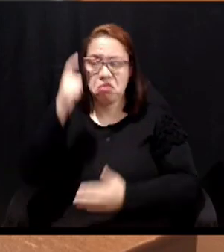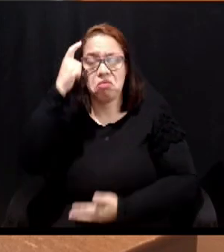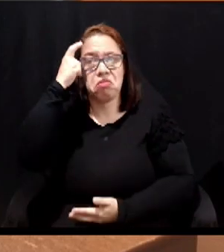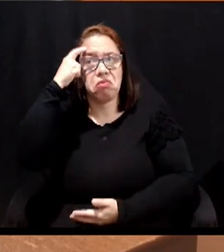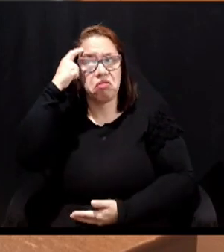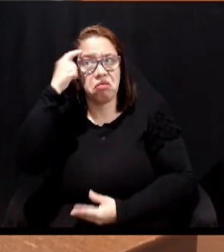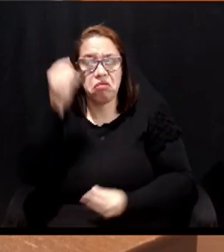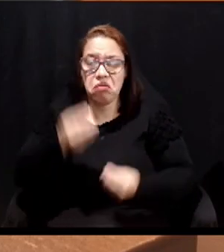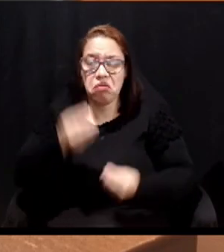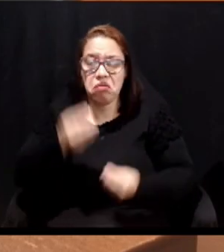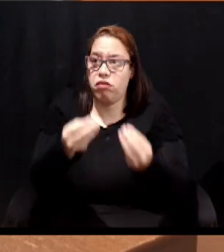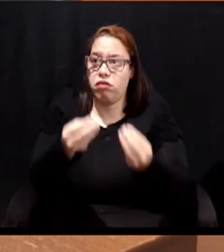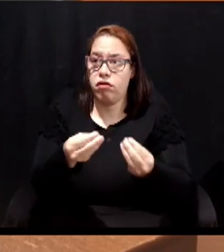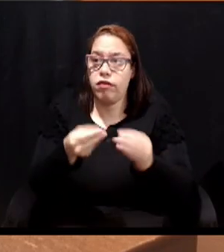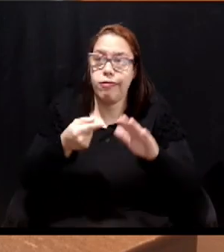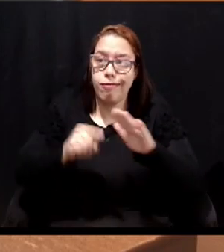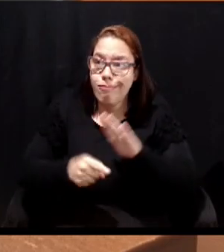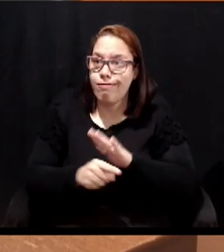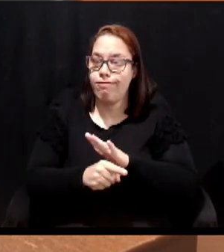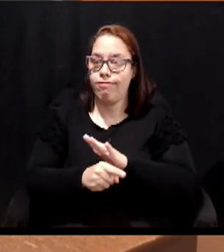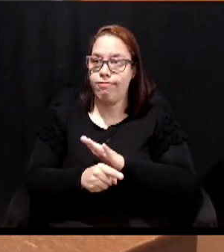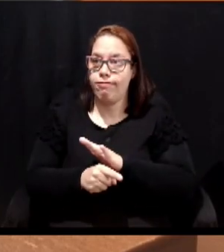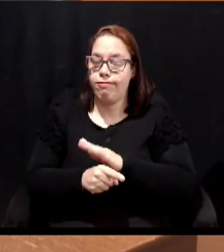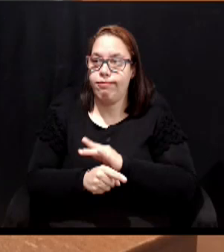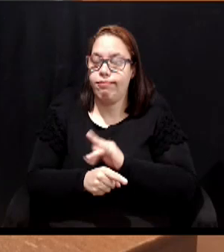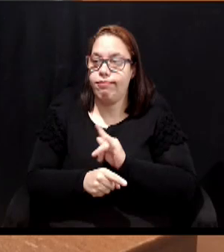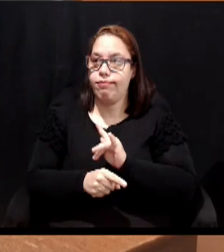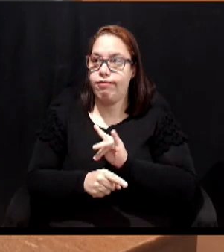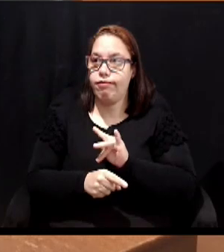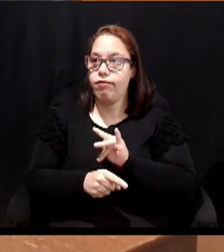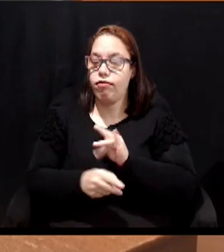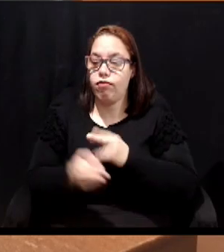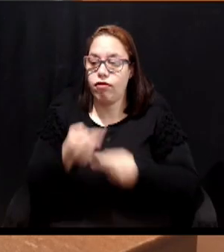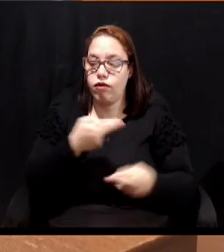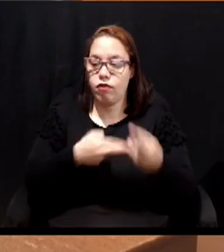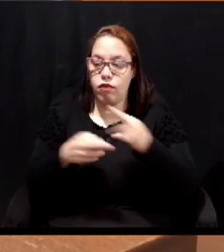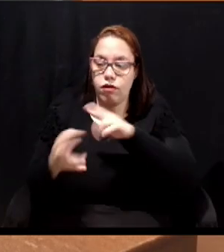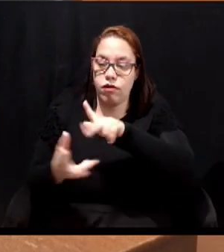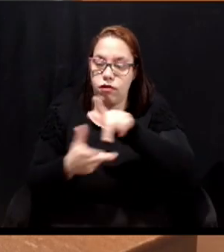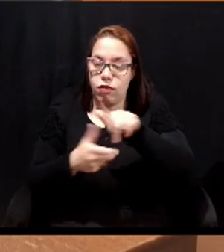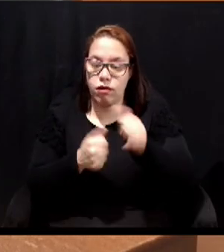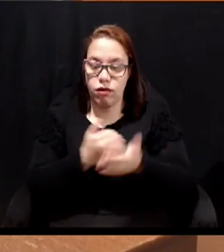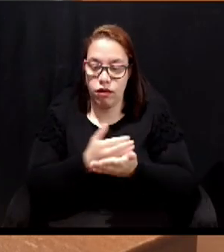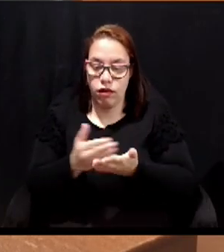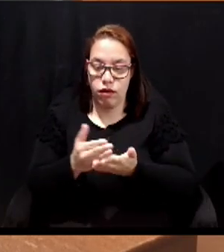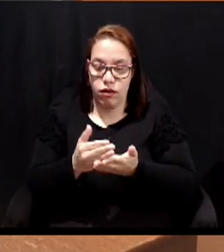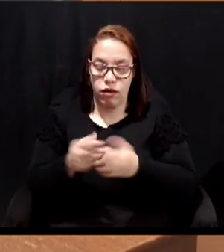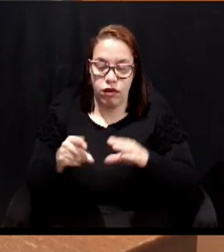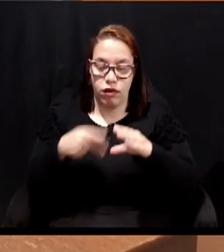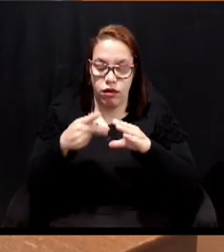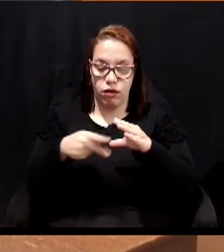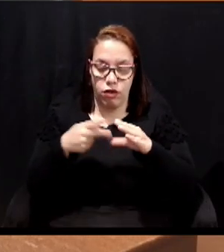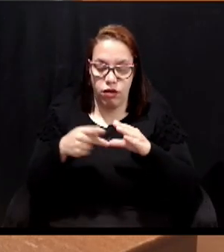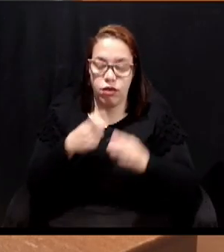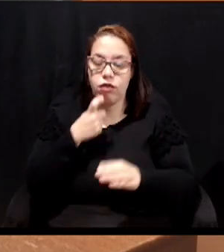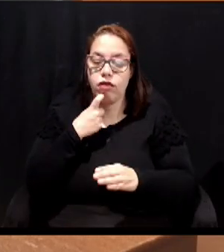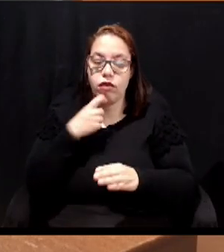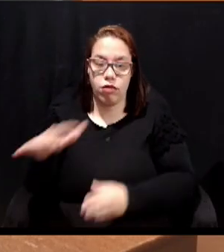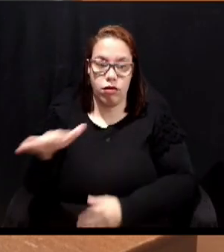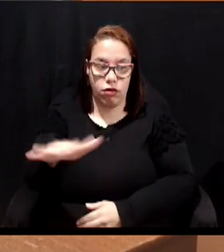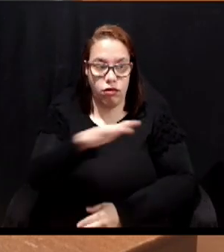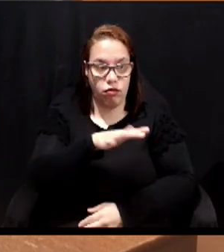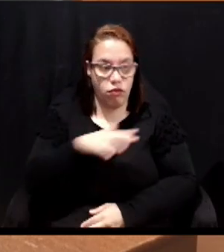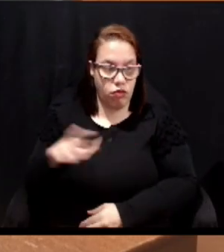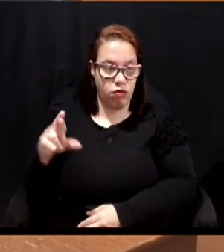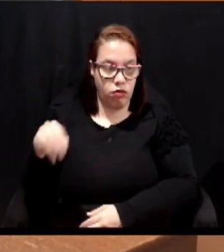como que aprofundar essas relações internacionais a partir da Câmara de Comércio de Campinas e região, né, e como